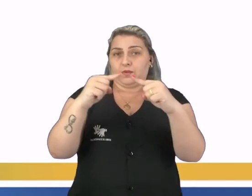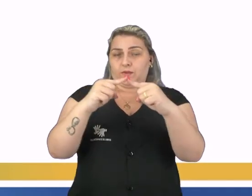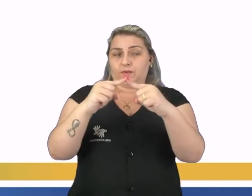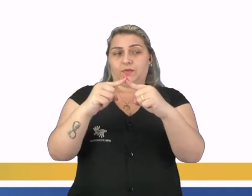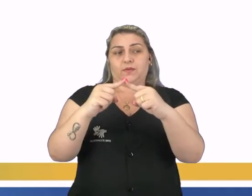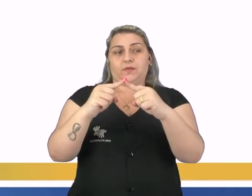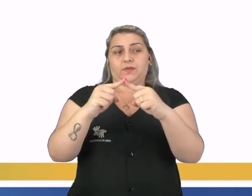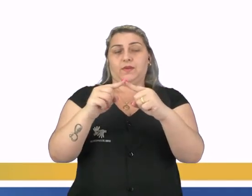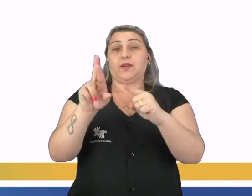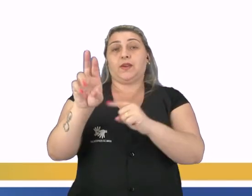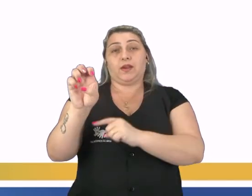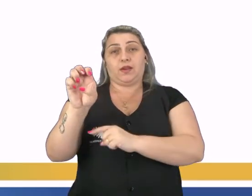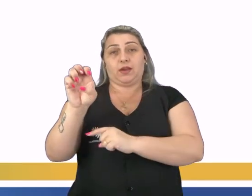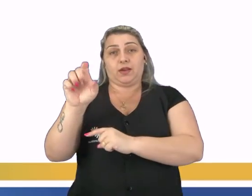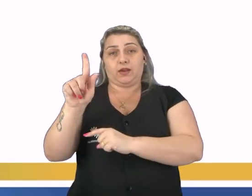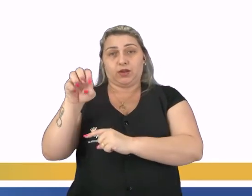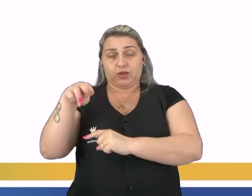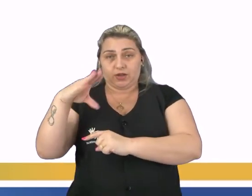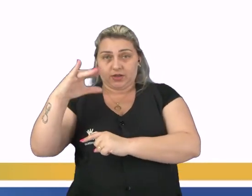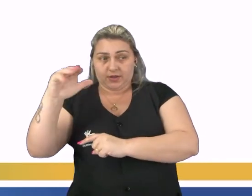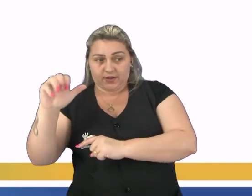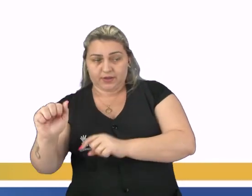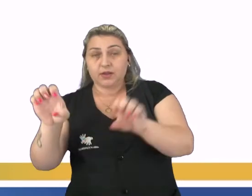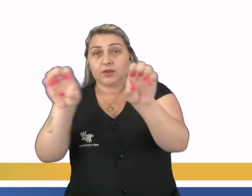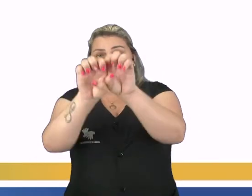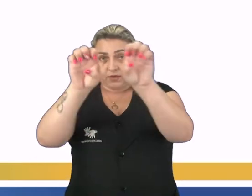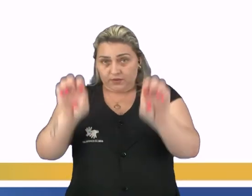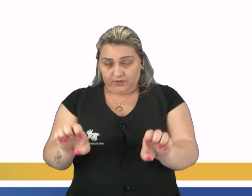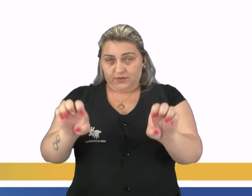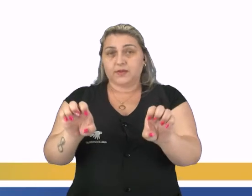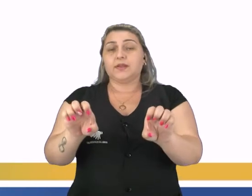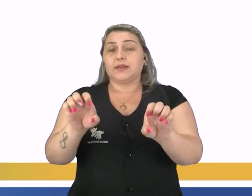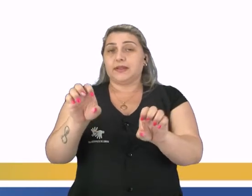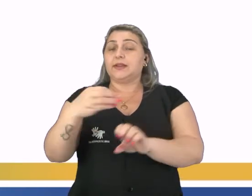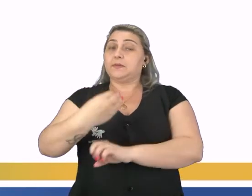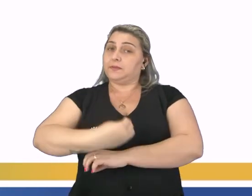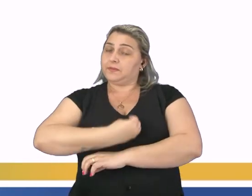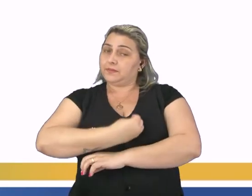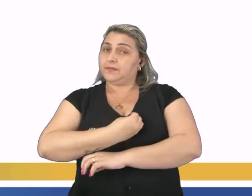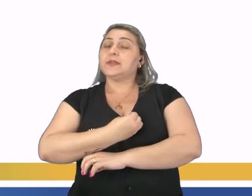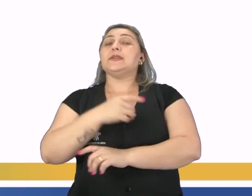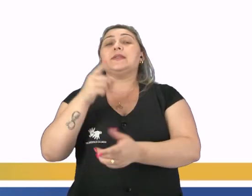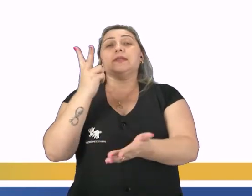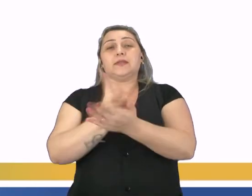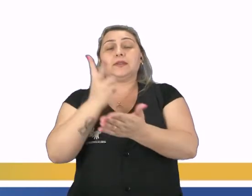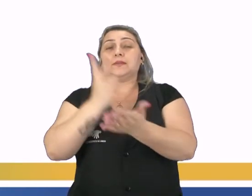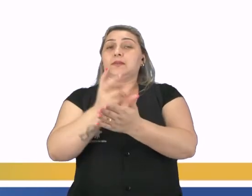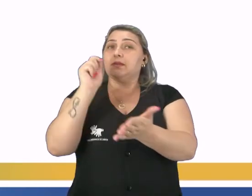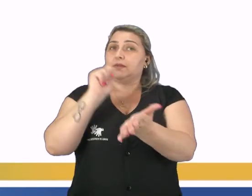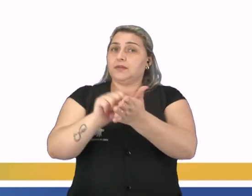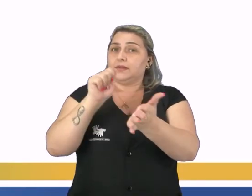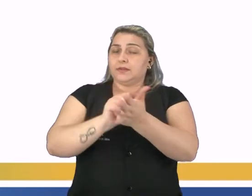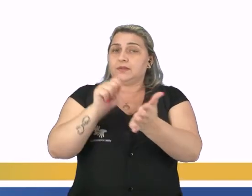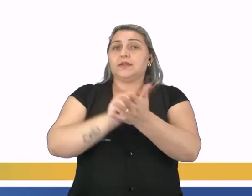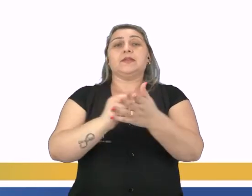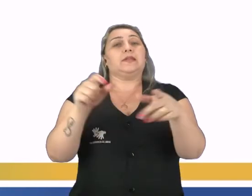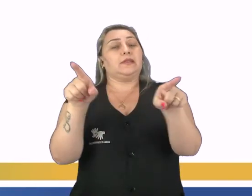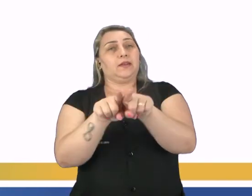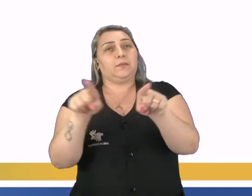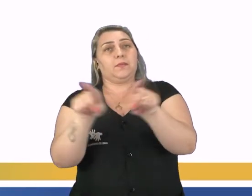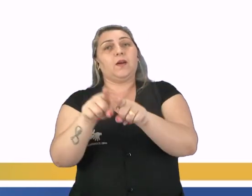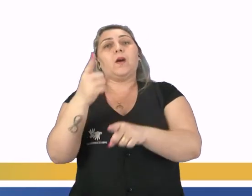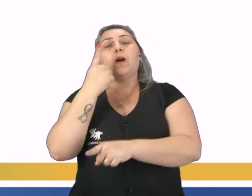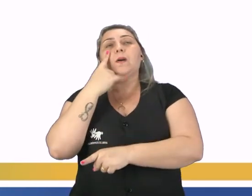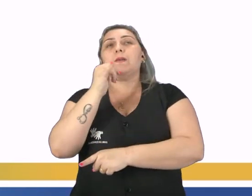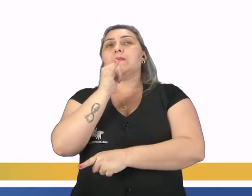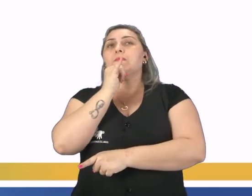regência, de colocação e de má estruturação. O solecismo ele está relacionado à escrita também. Olhem